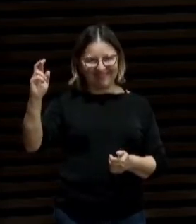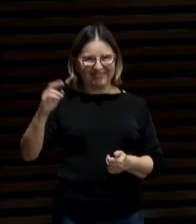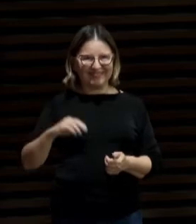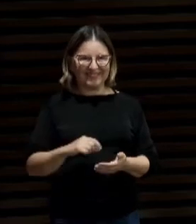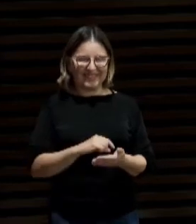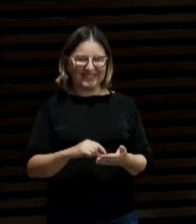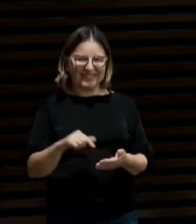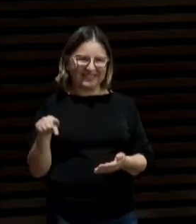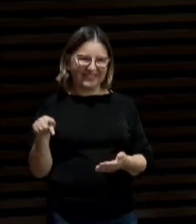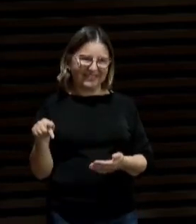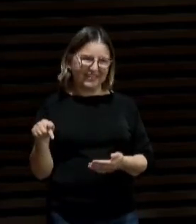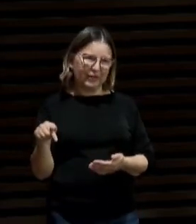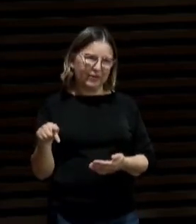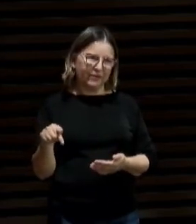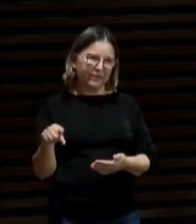Versículo 7.